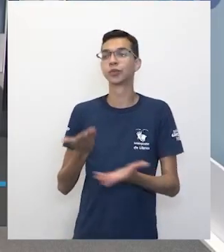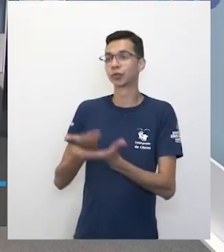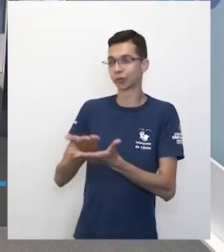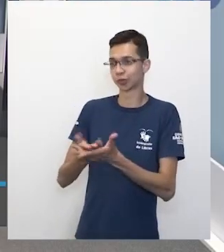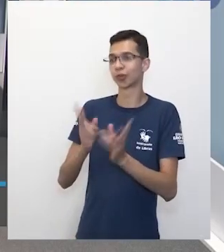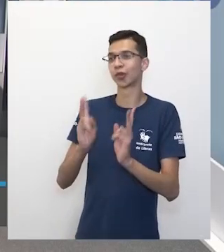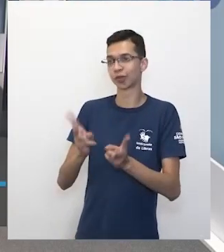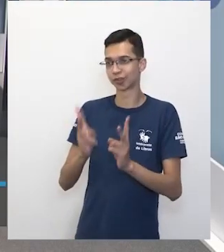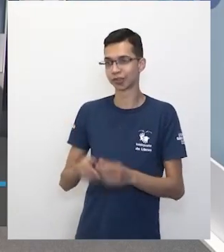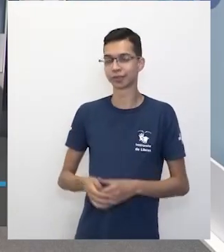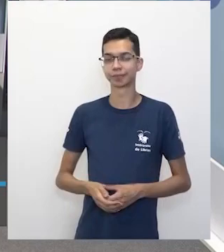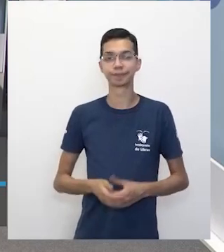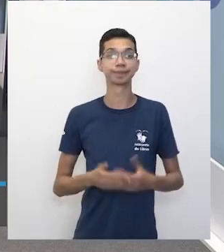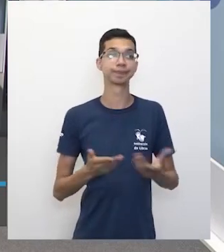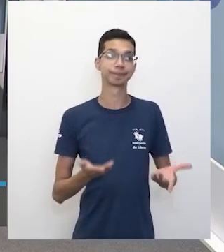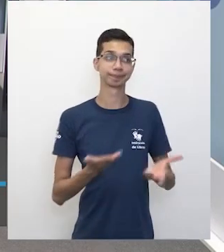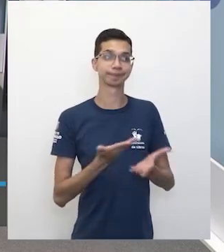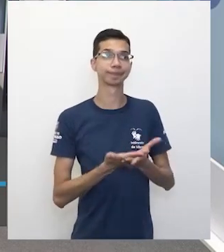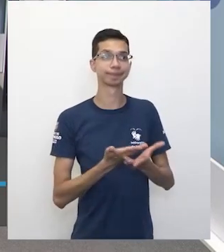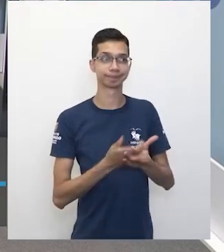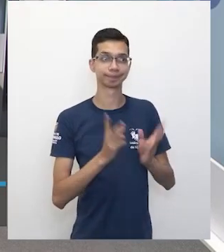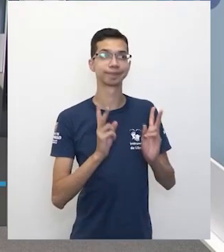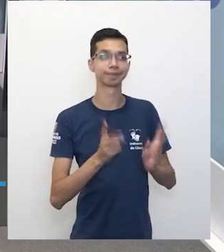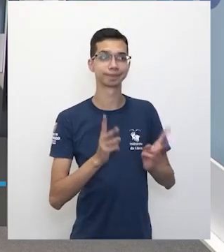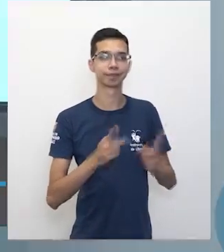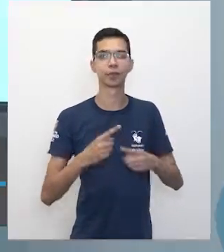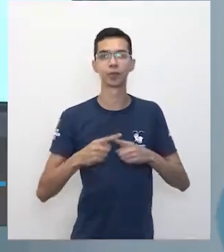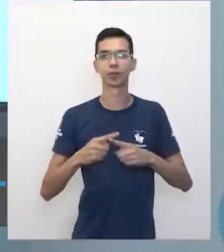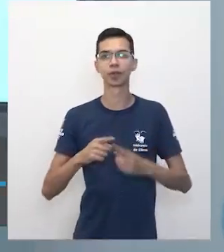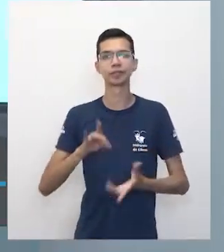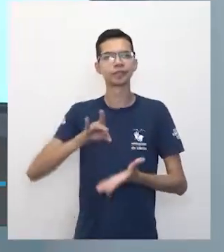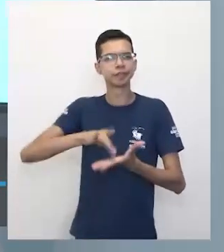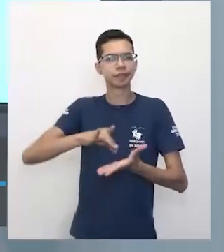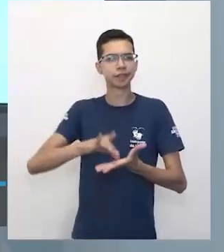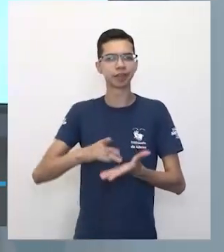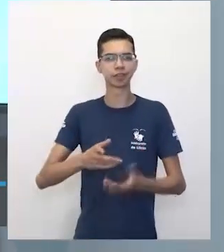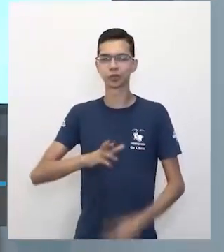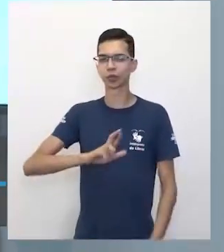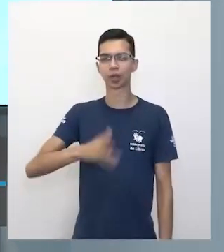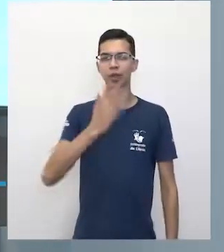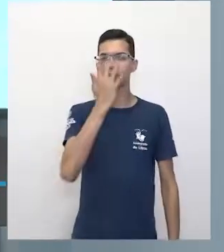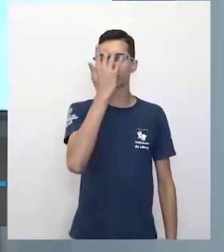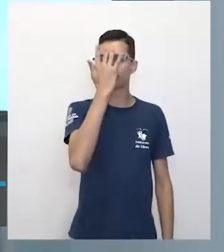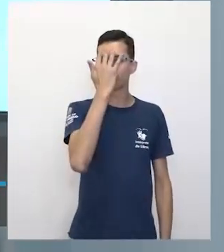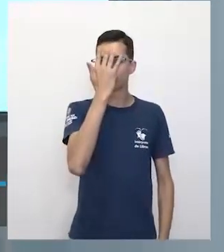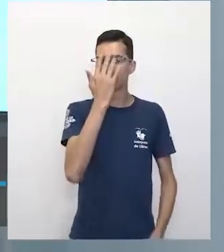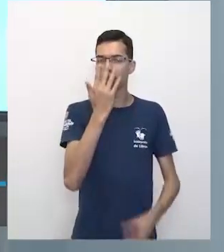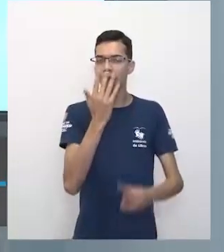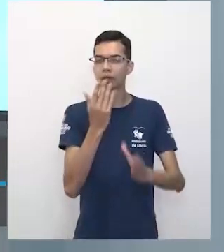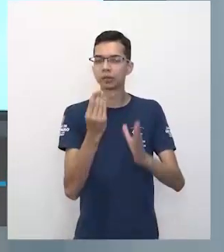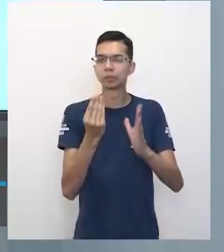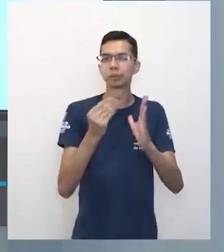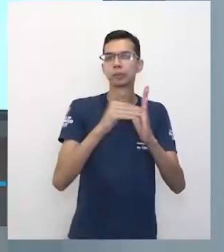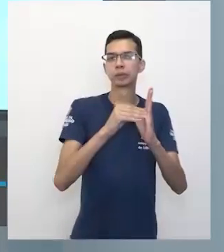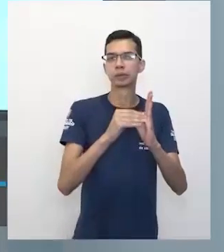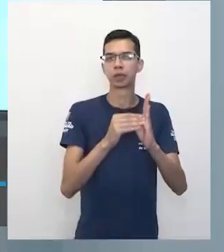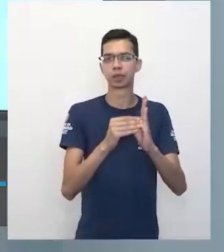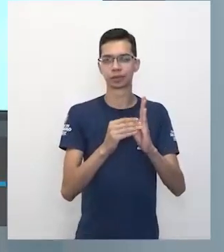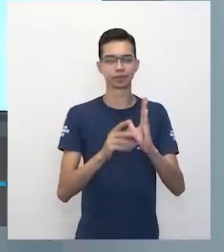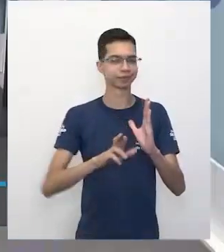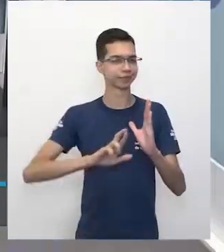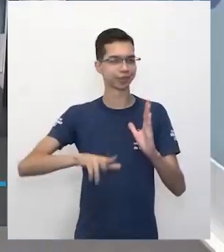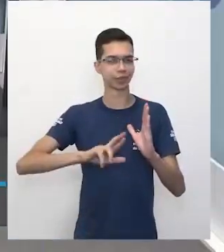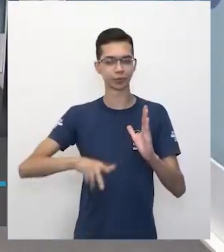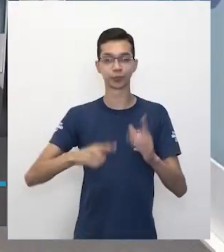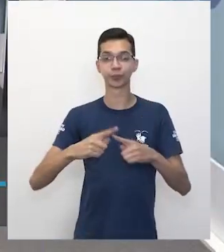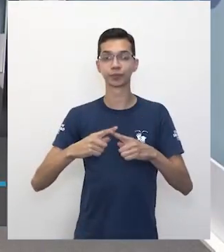continuar estudando. Porque a gente não pega a realidade e encaixa dentro da teoria. Não, a gente pega a realidade, as coisas que a gente vai achando,